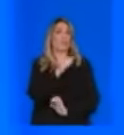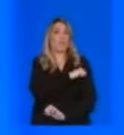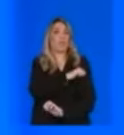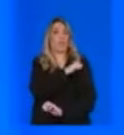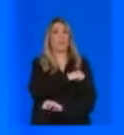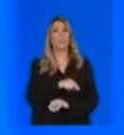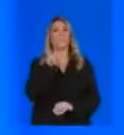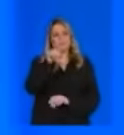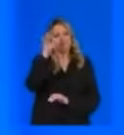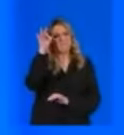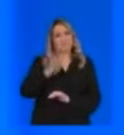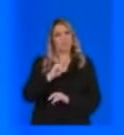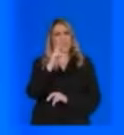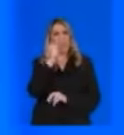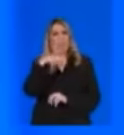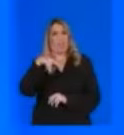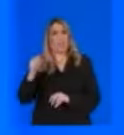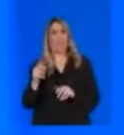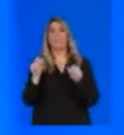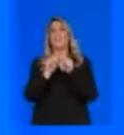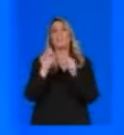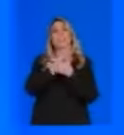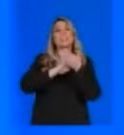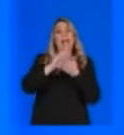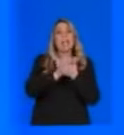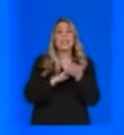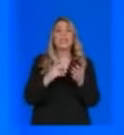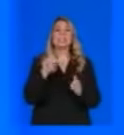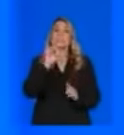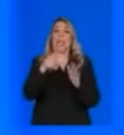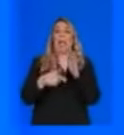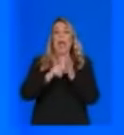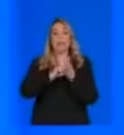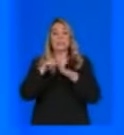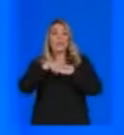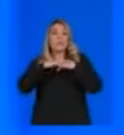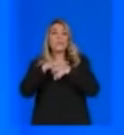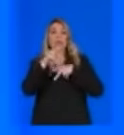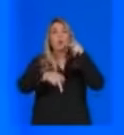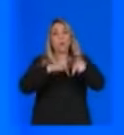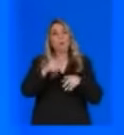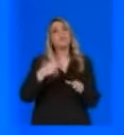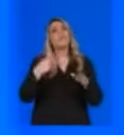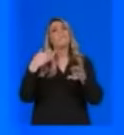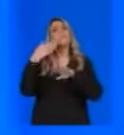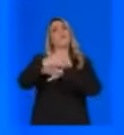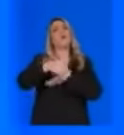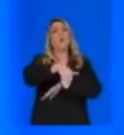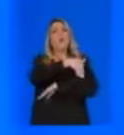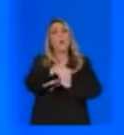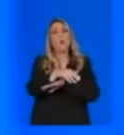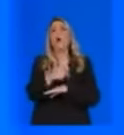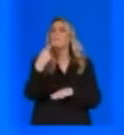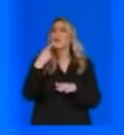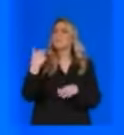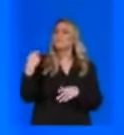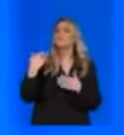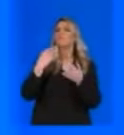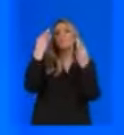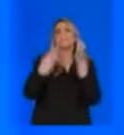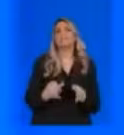a certeza absoluta não vou fazer nada sem conversar com a população antes e vou estar na rua para garantir que o que foi